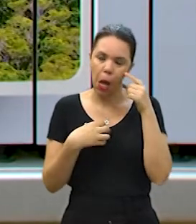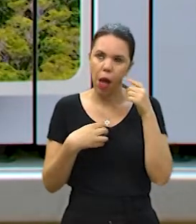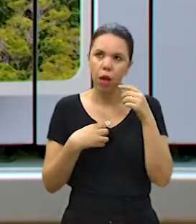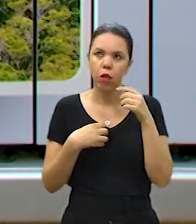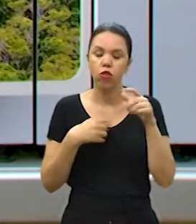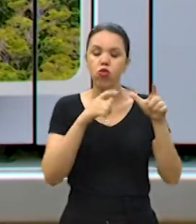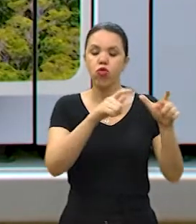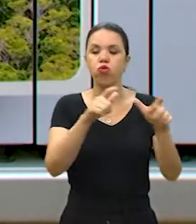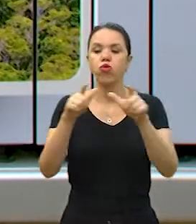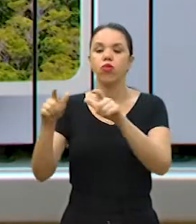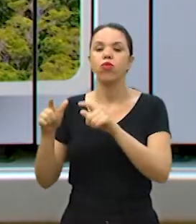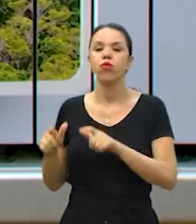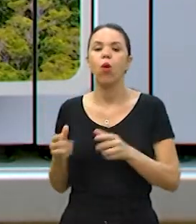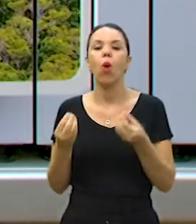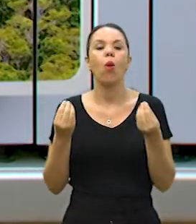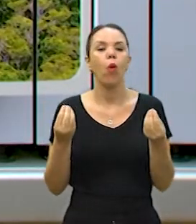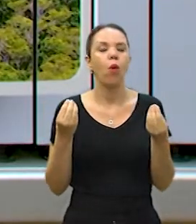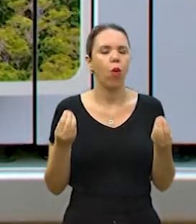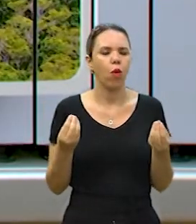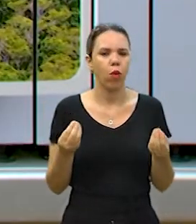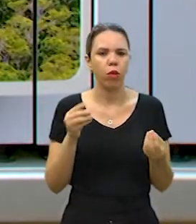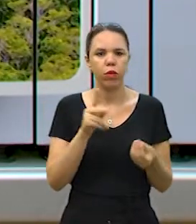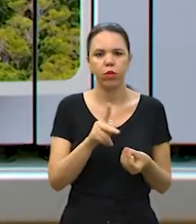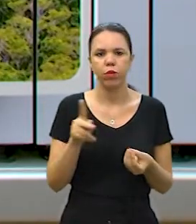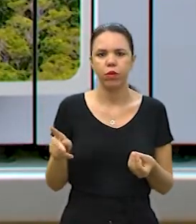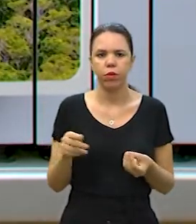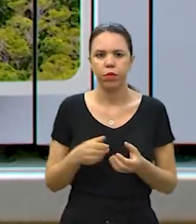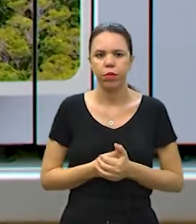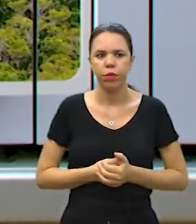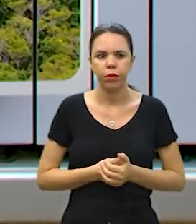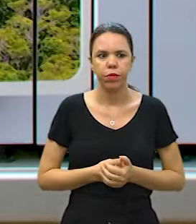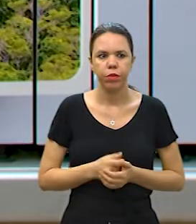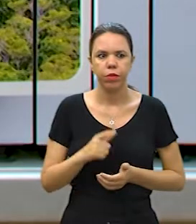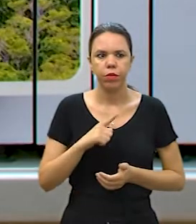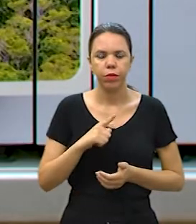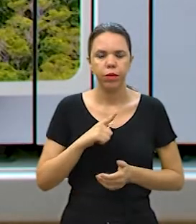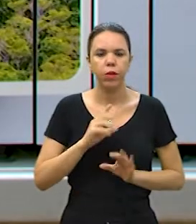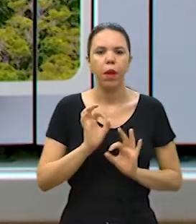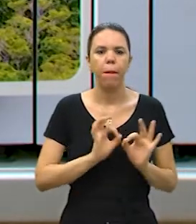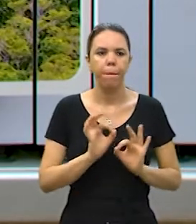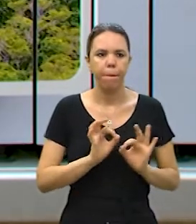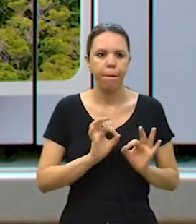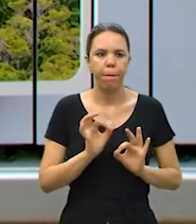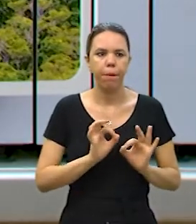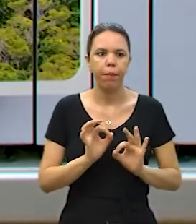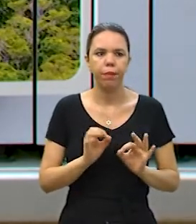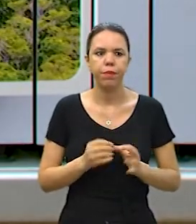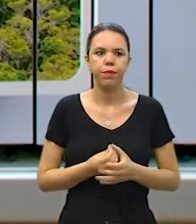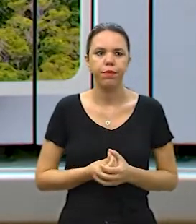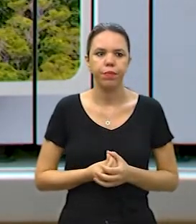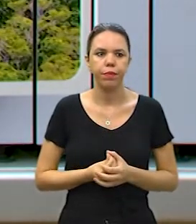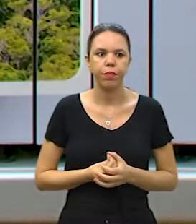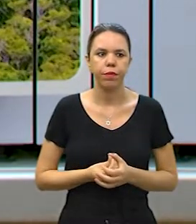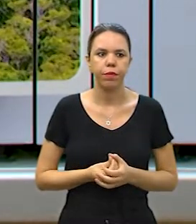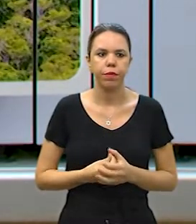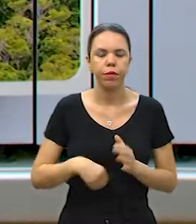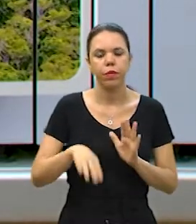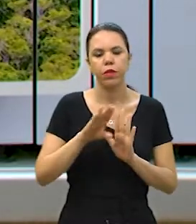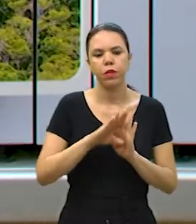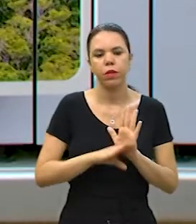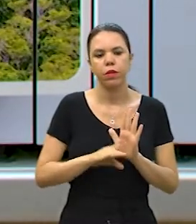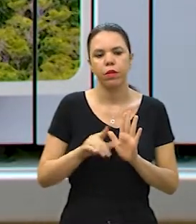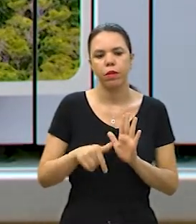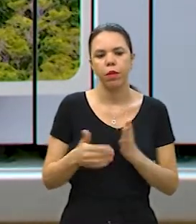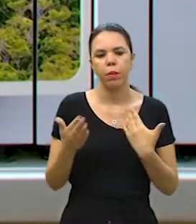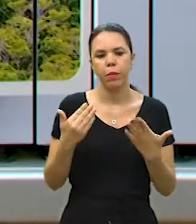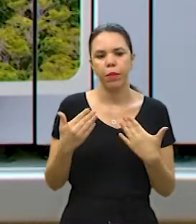questão espacial, né? Então, o professor, ele tem que ser preparado, professora, para